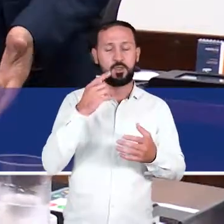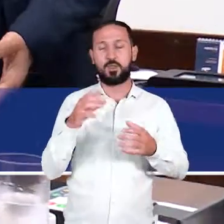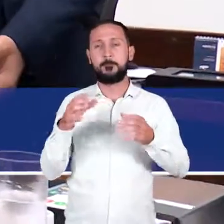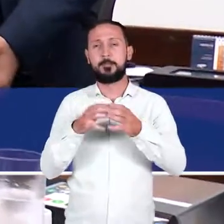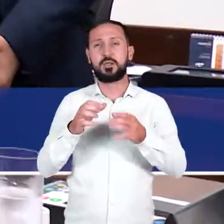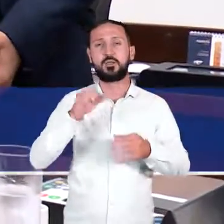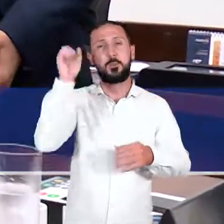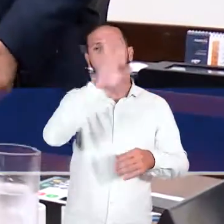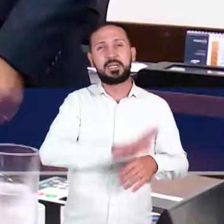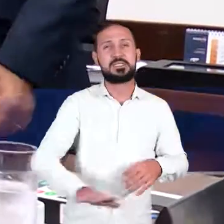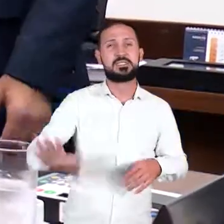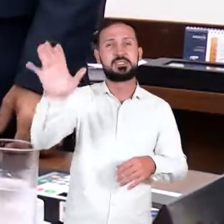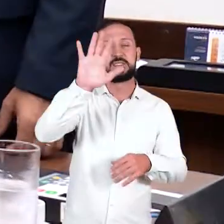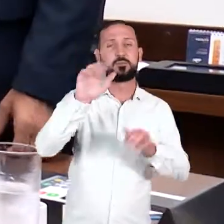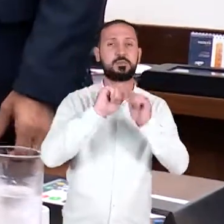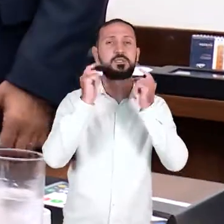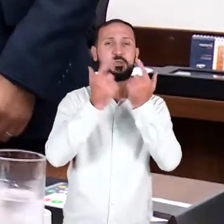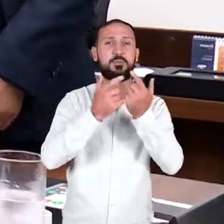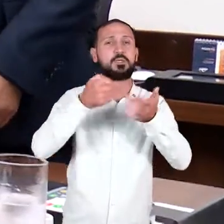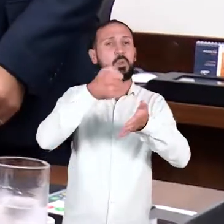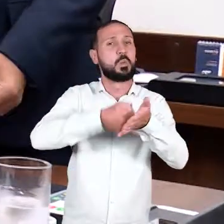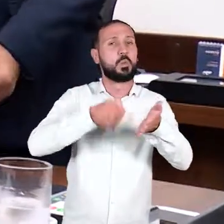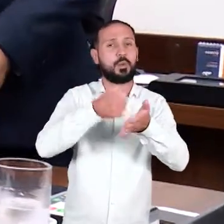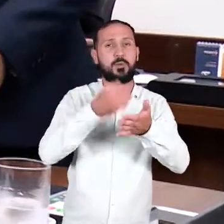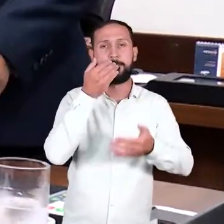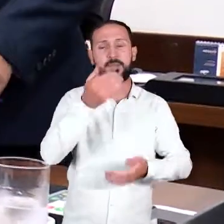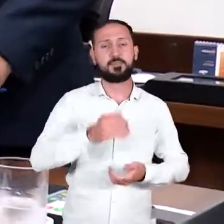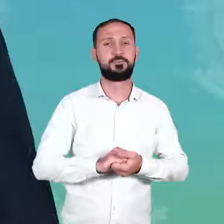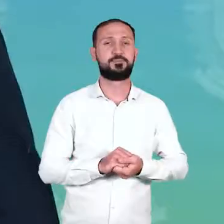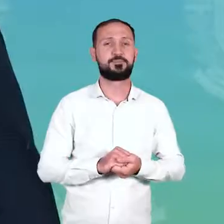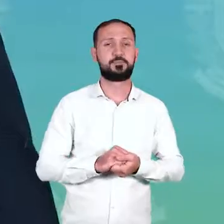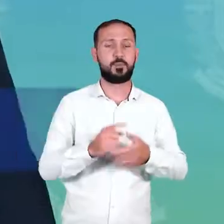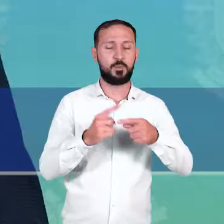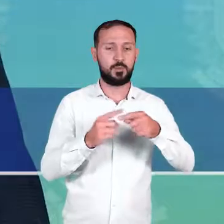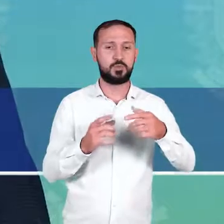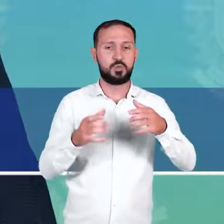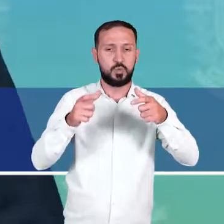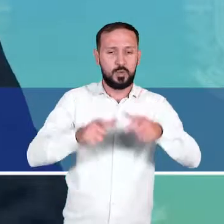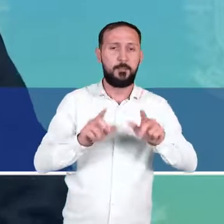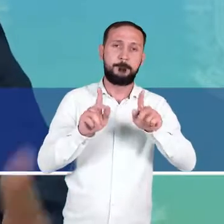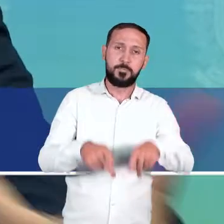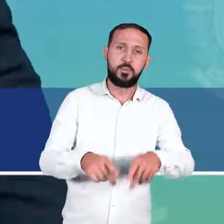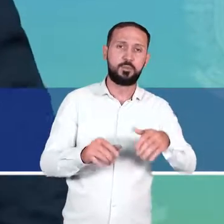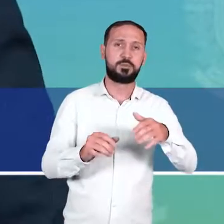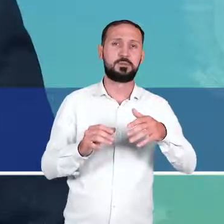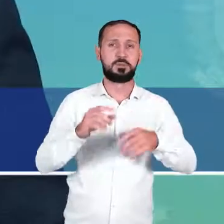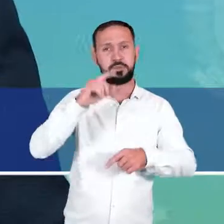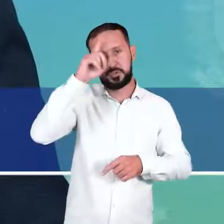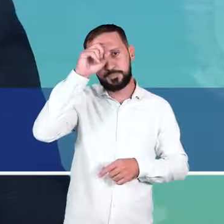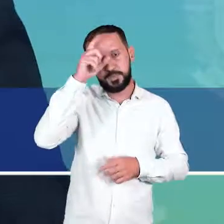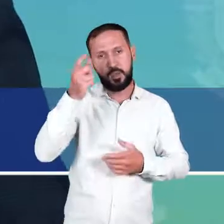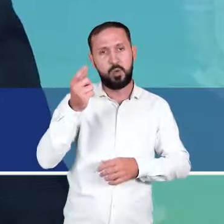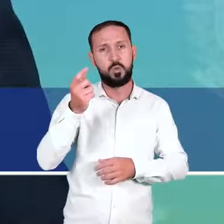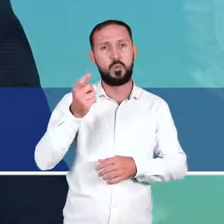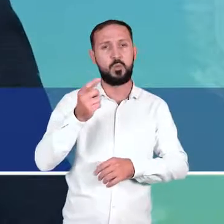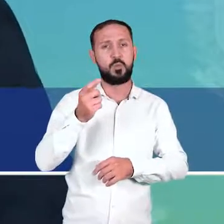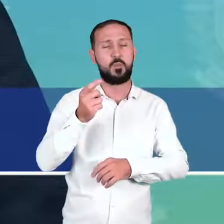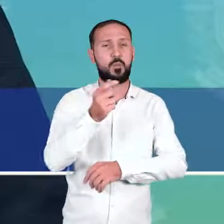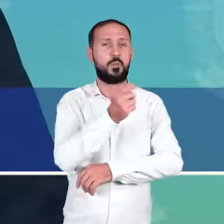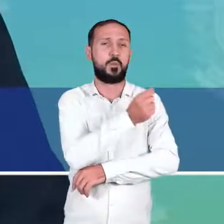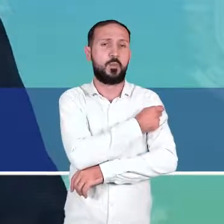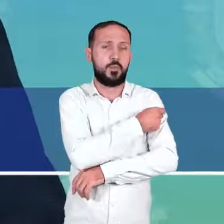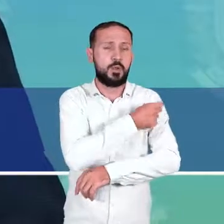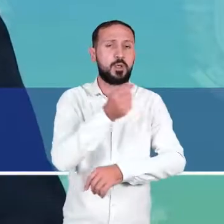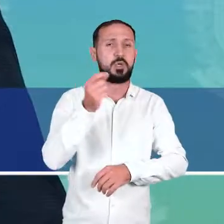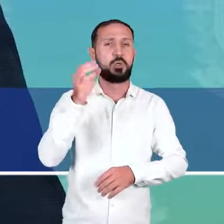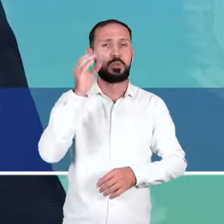do Movimento Nacional das Assembleias Legislativas. A instituição pública, seja o hospital, a unidade de